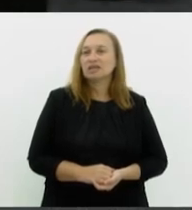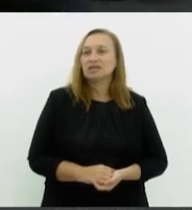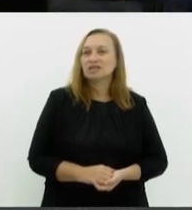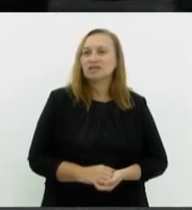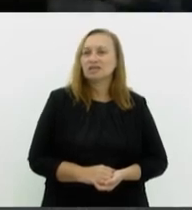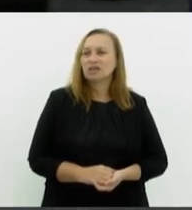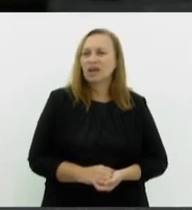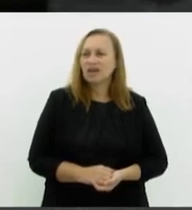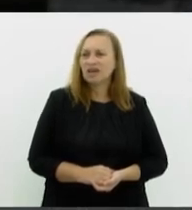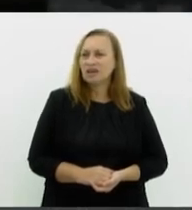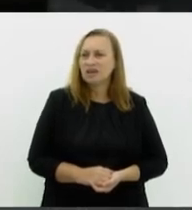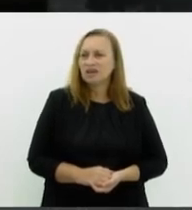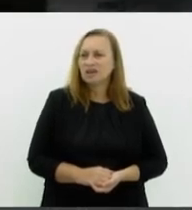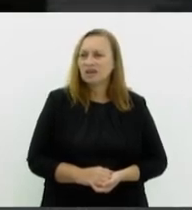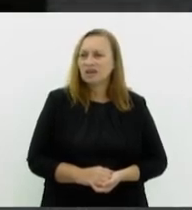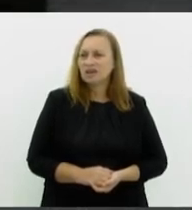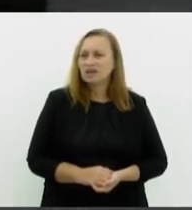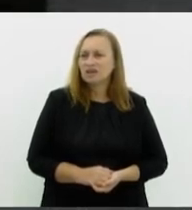cronista